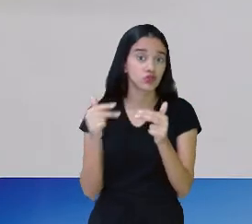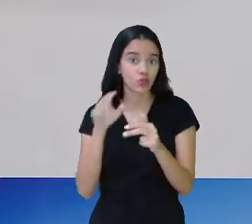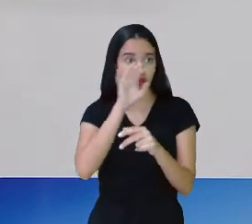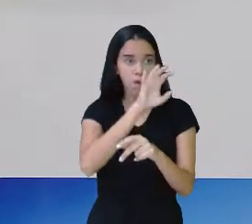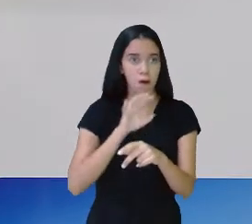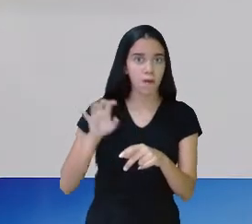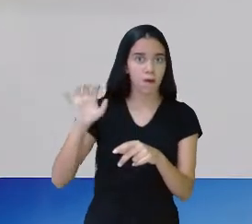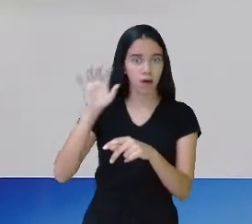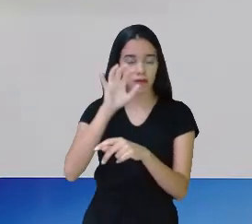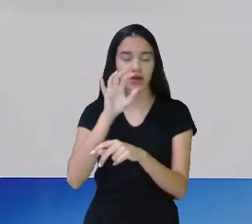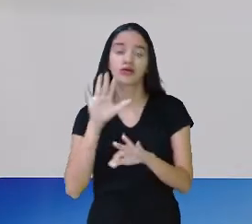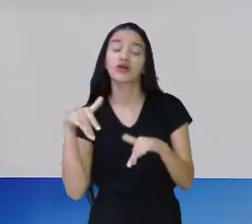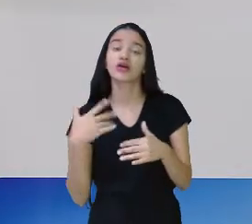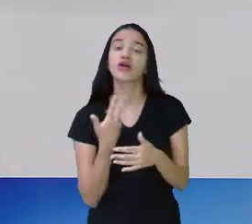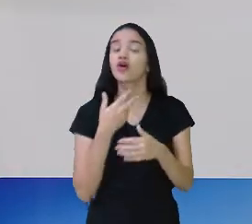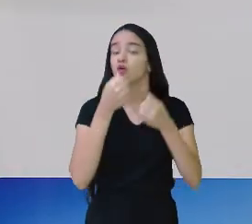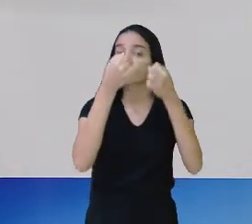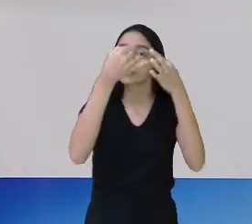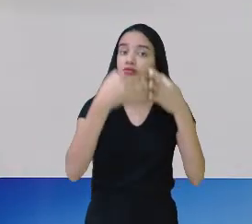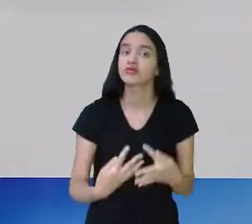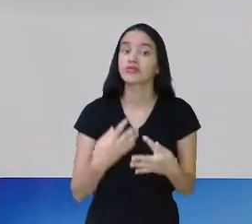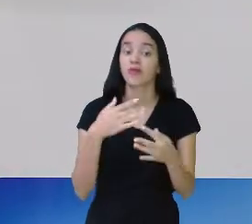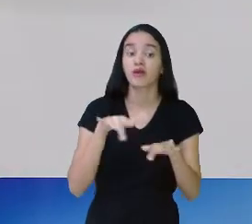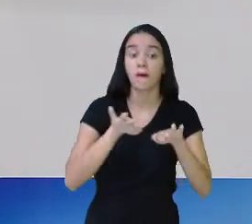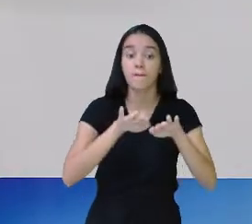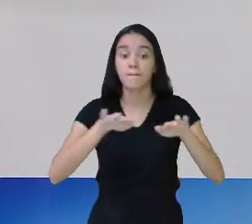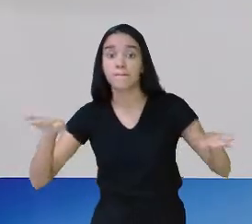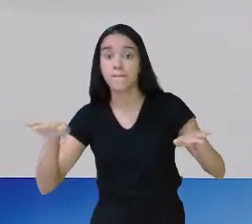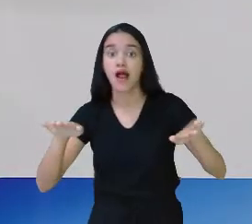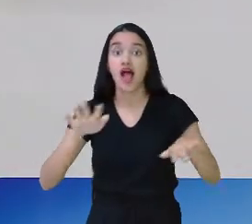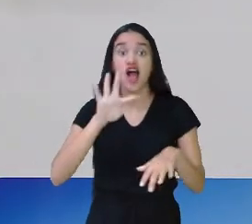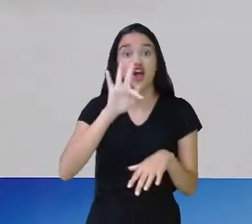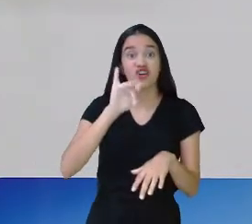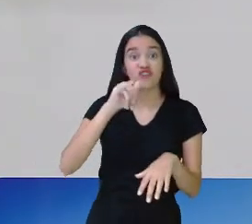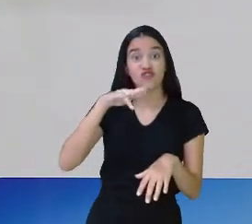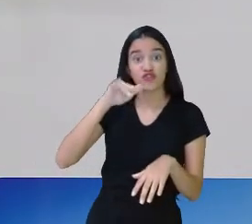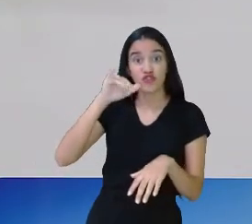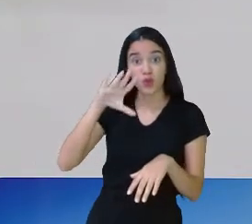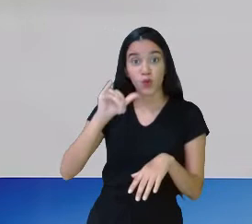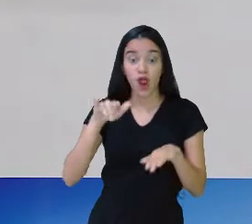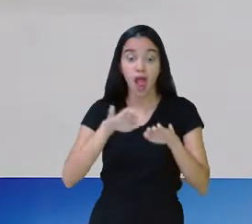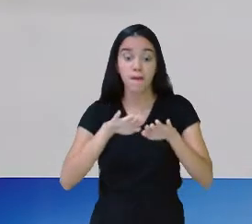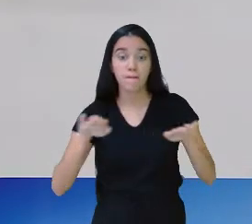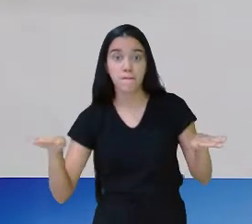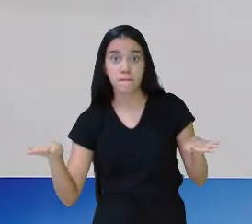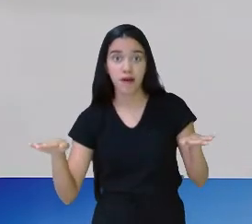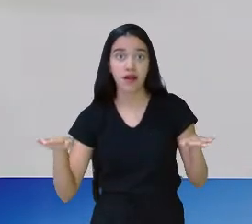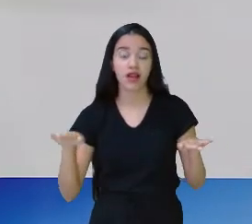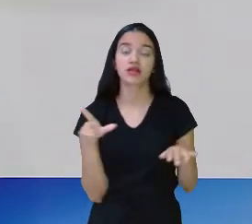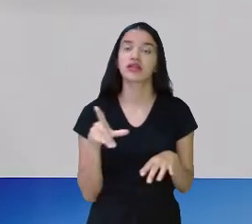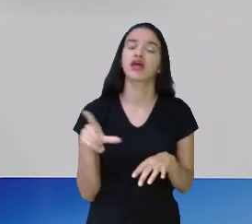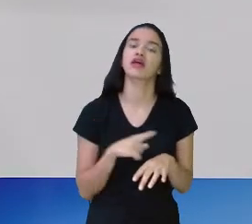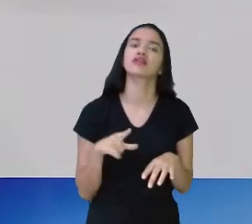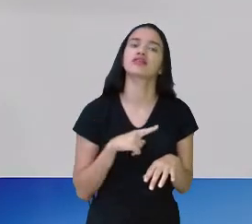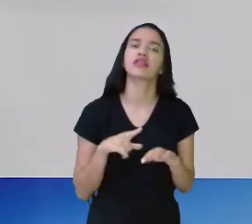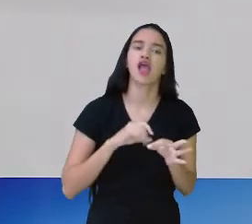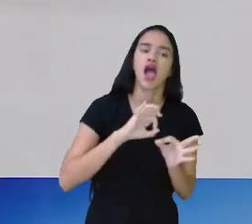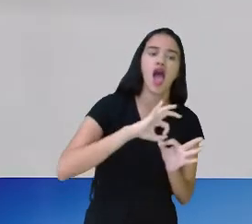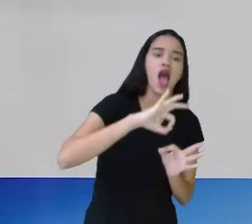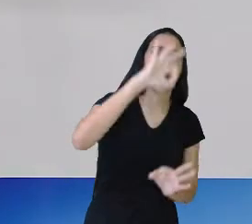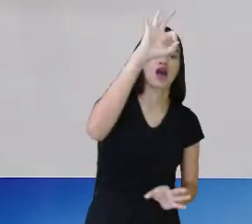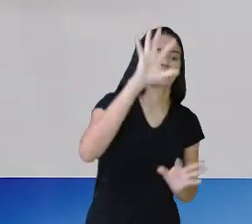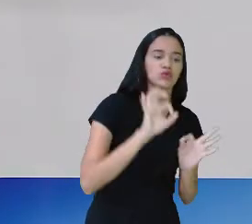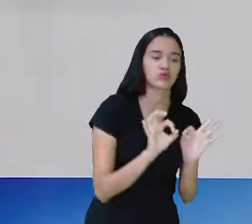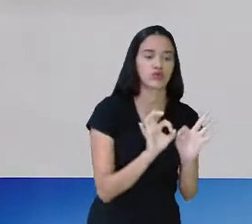figuras geométricas planas, eu estou falando de figuras bidimensionais. Elas têm altura